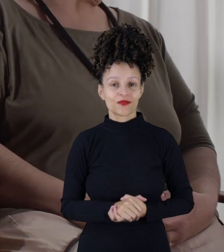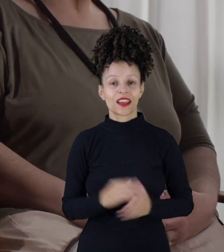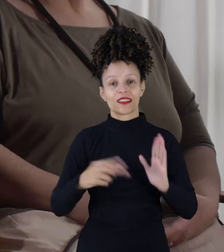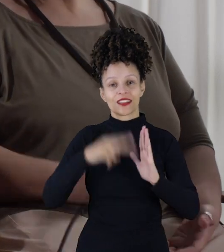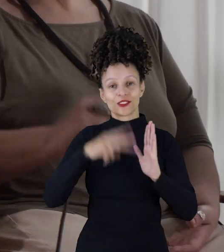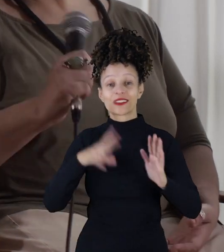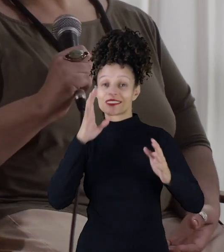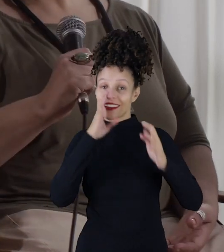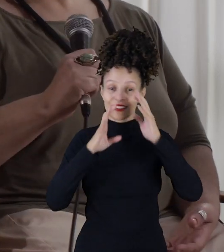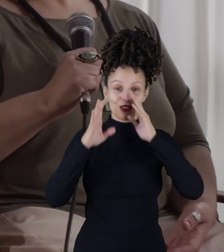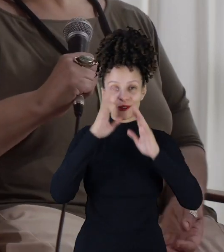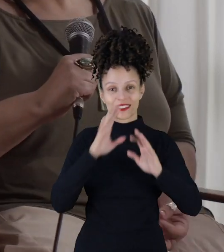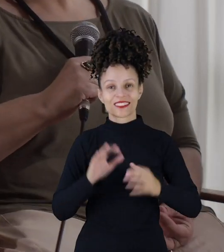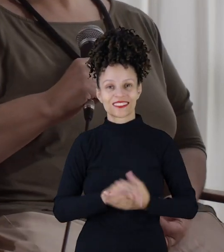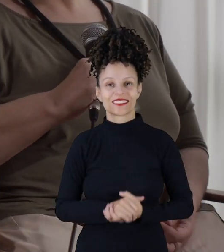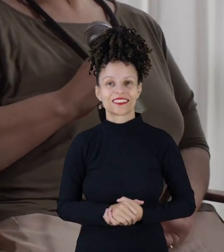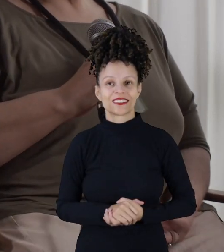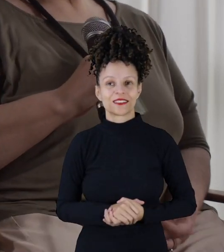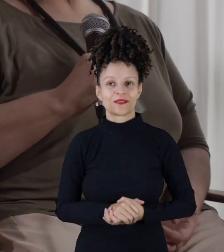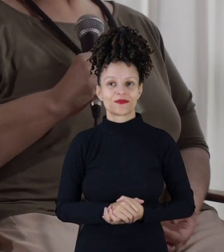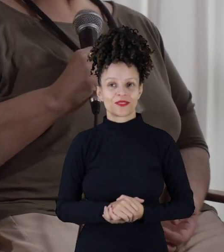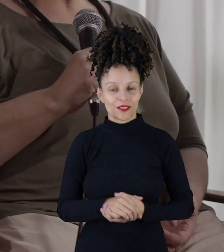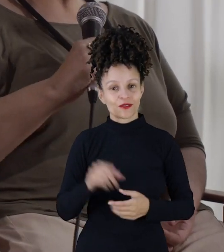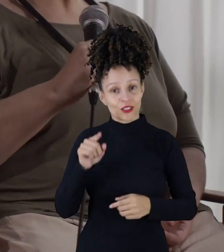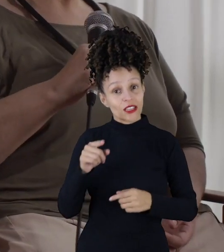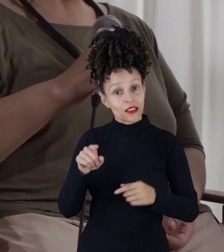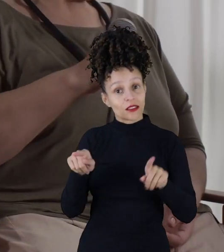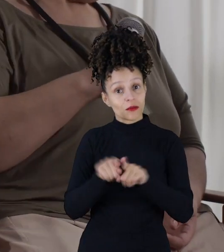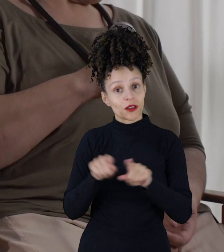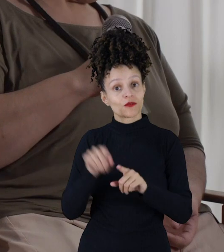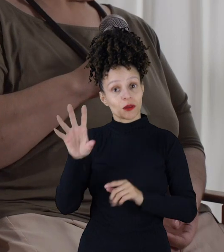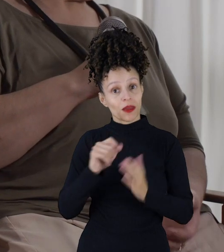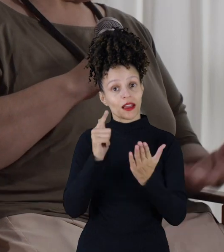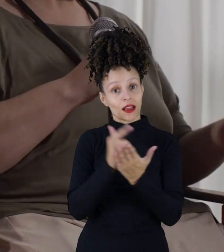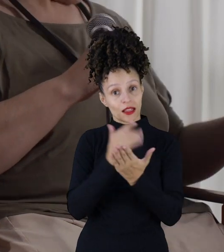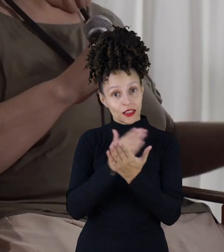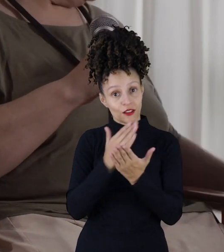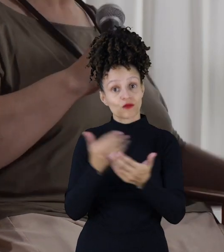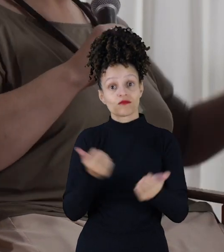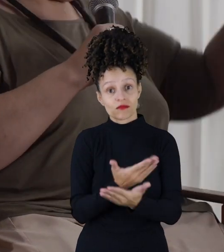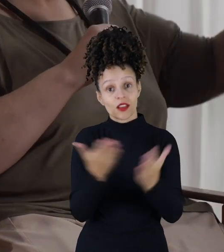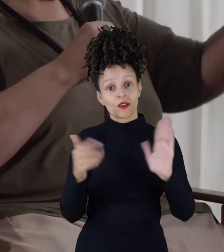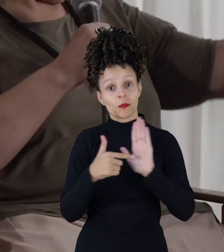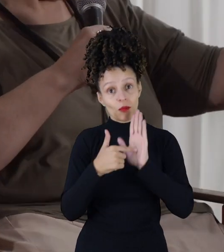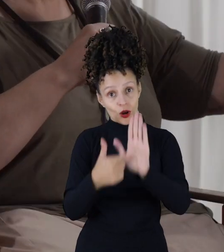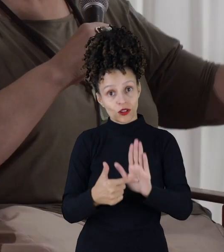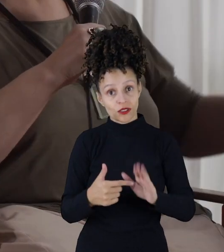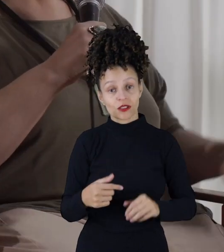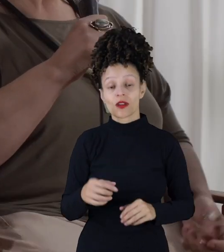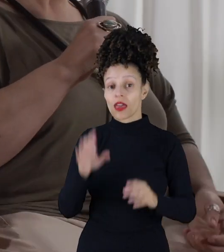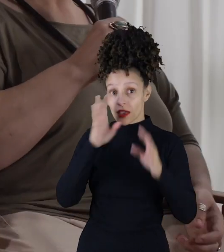né? Leitoras e encantadoras. Que encantam e inspiram seus alunos também, porque você pega os livros e leva e